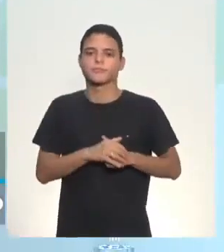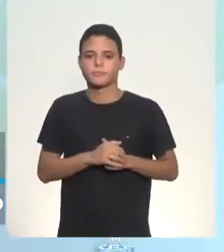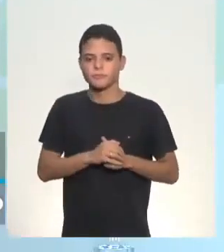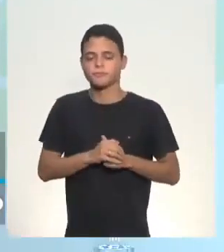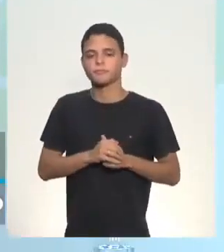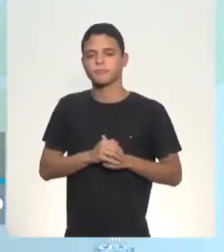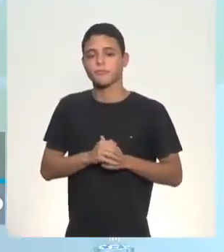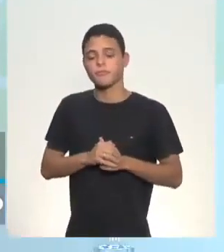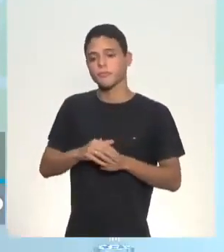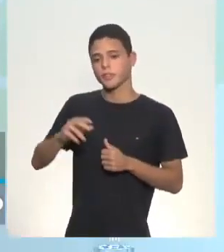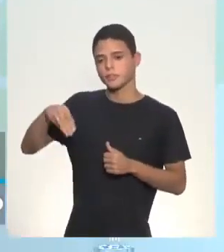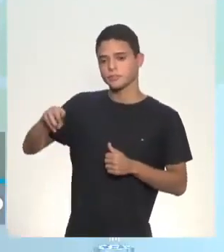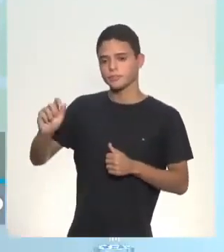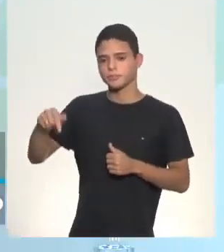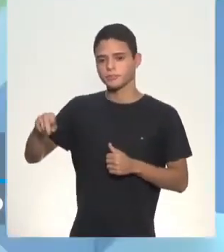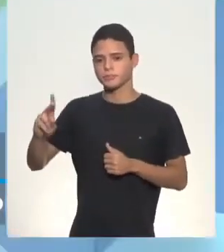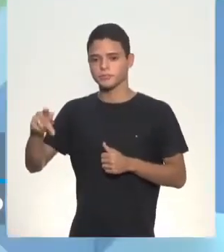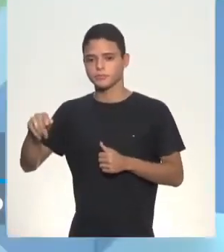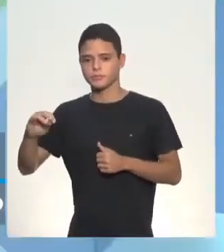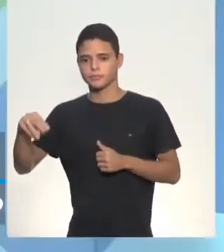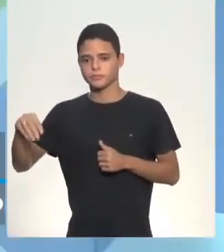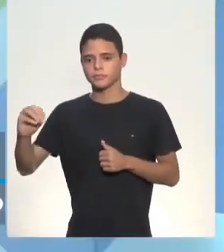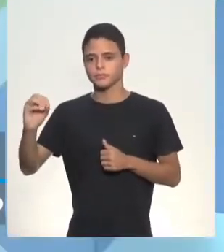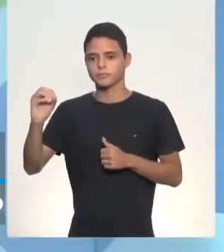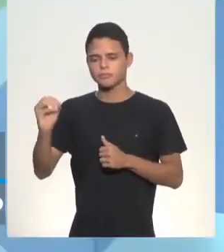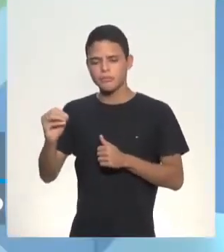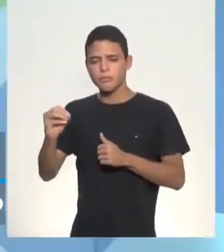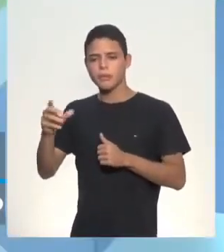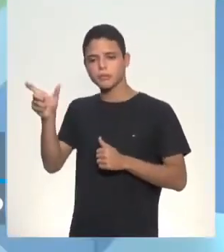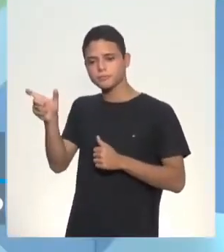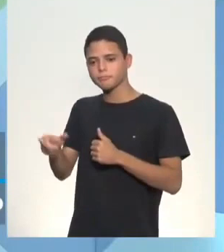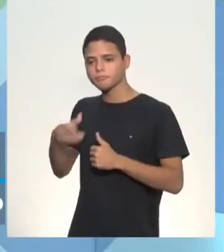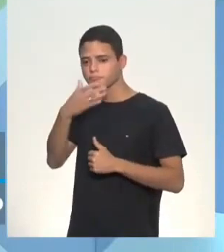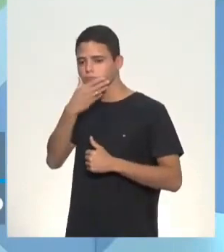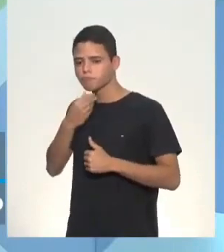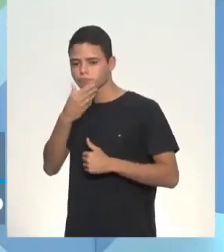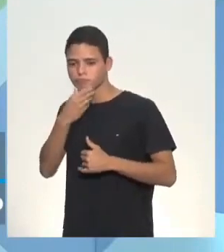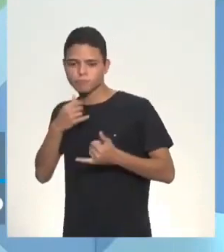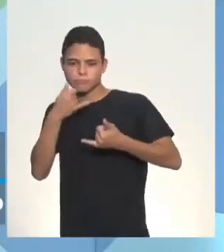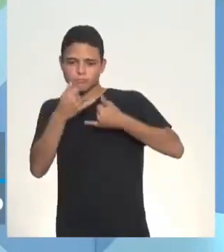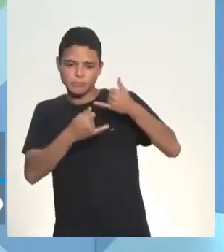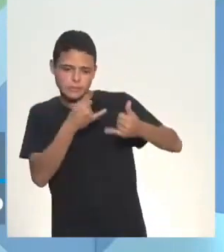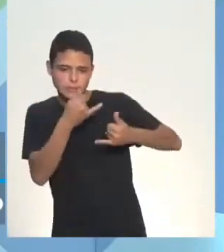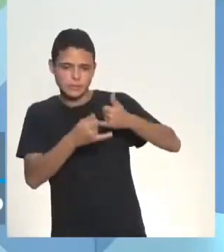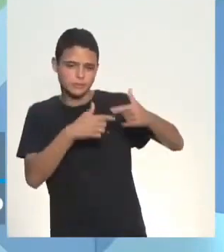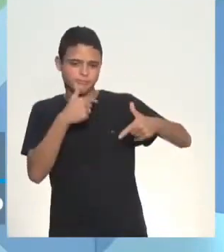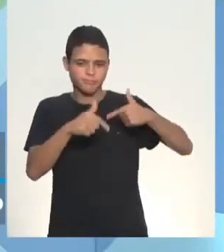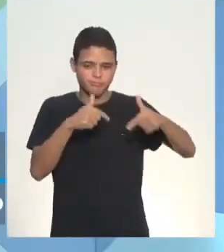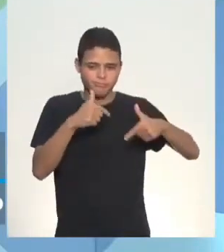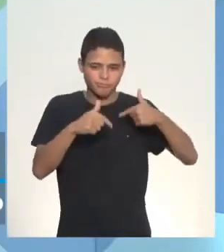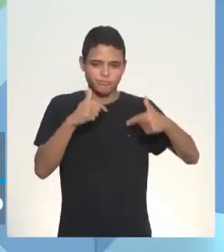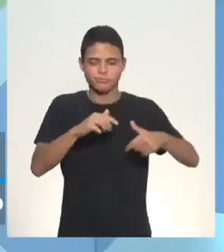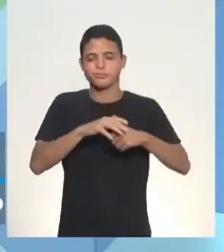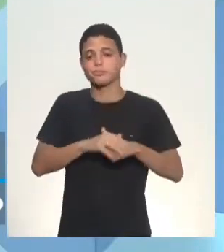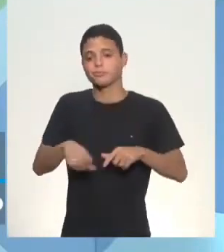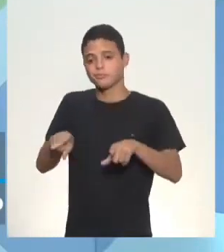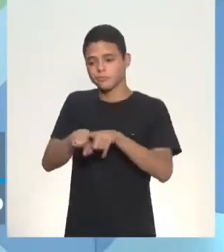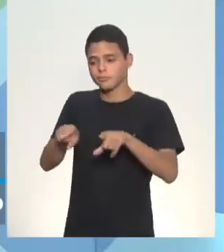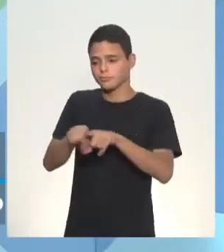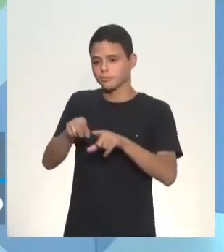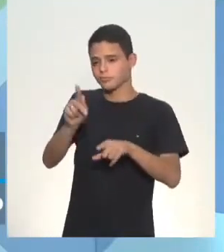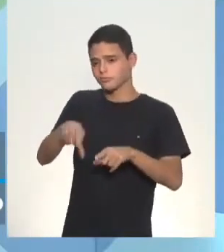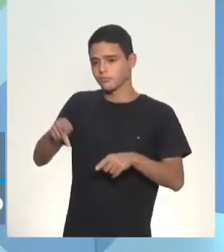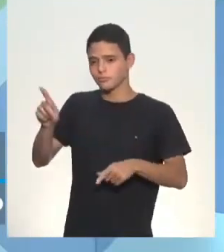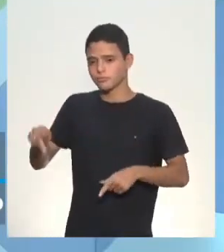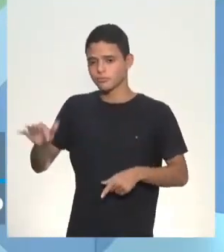O Michael diz, um menino levado. Né? Deixa eu ver mais gente participando. Aqui a Prof.